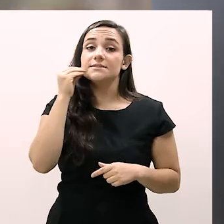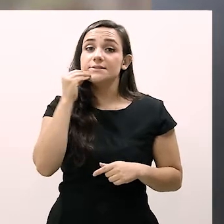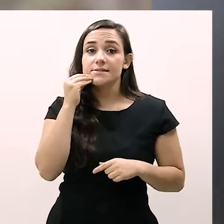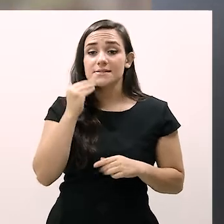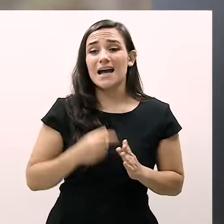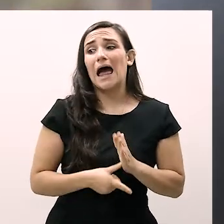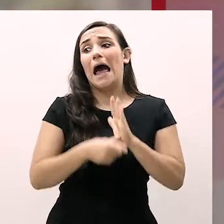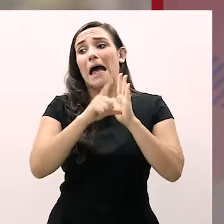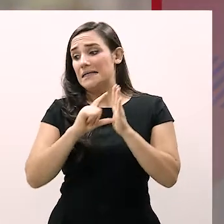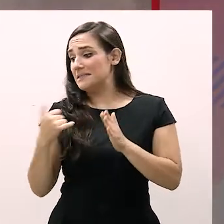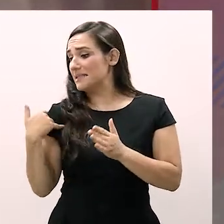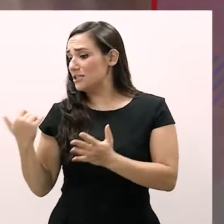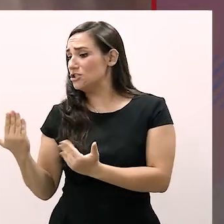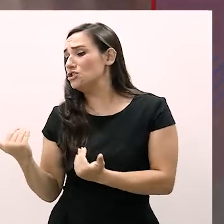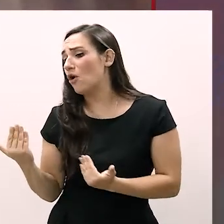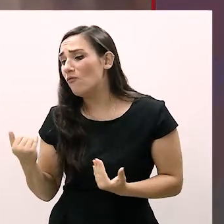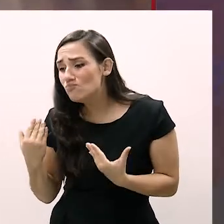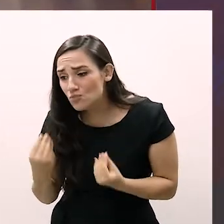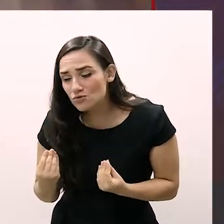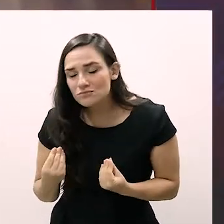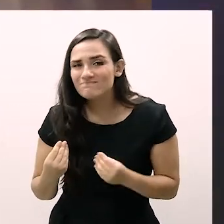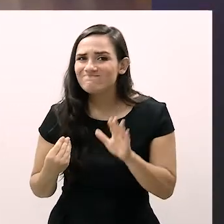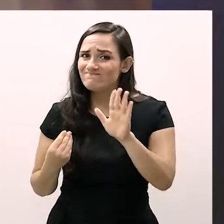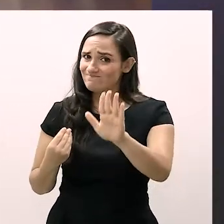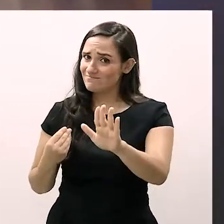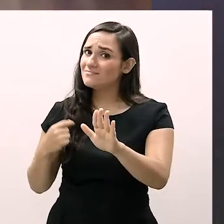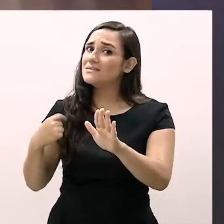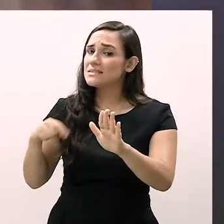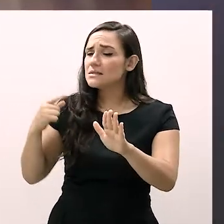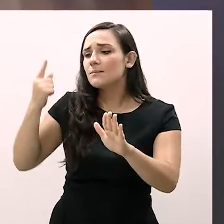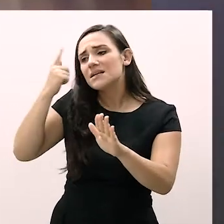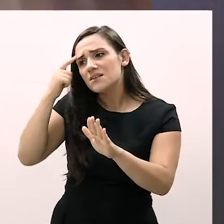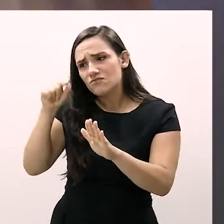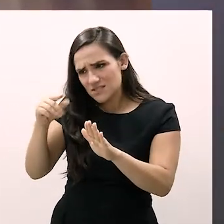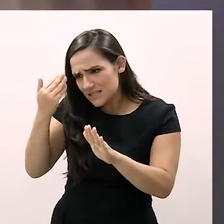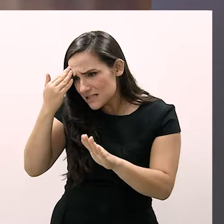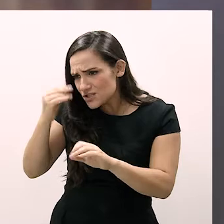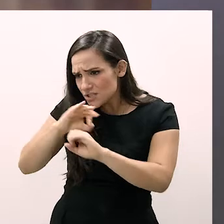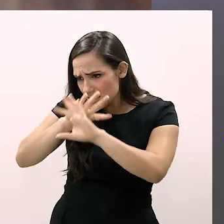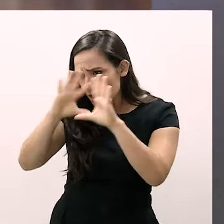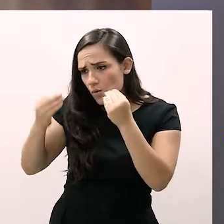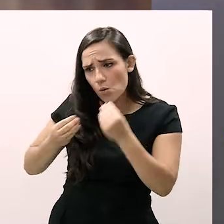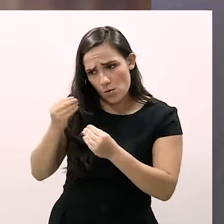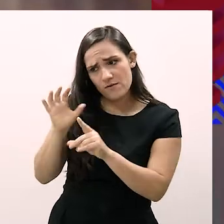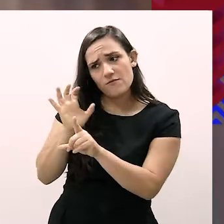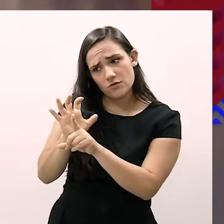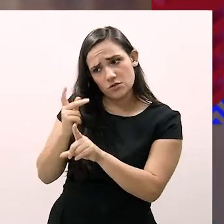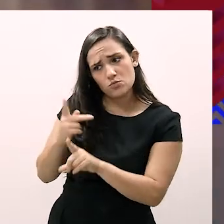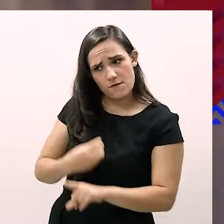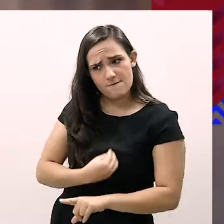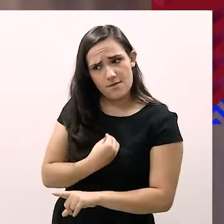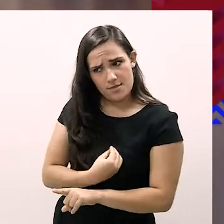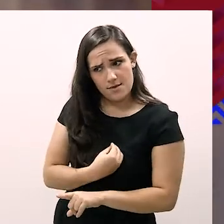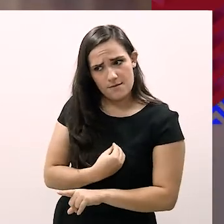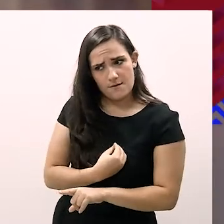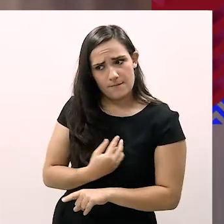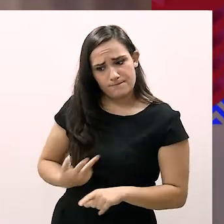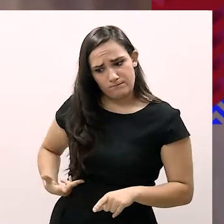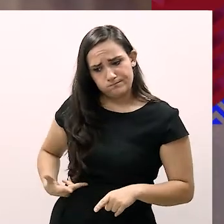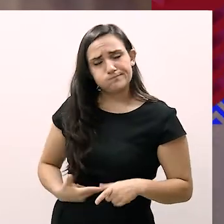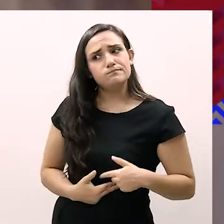obesidade, desde que esses adolescentes tenham entendimento da magnitude do procedimento que